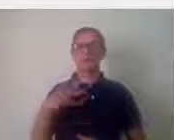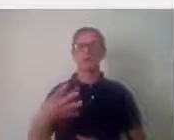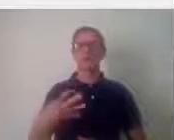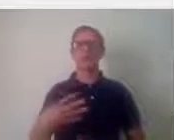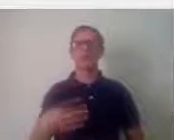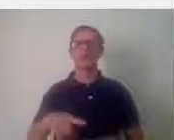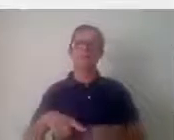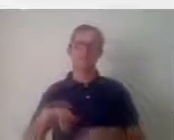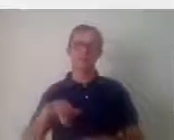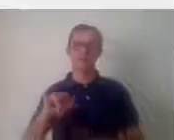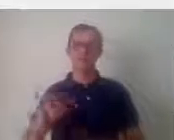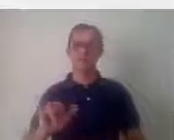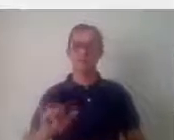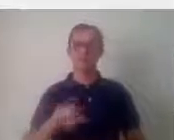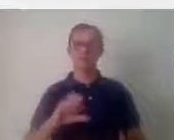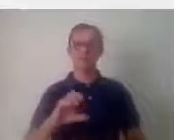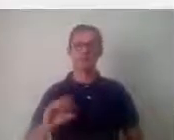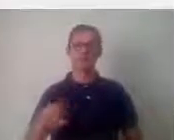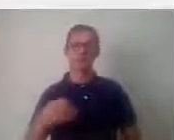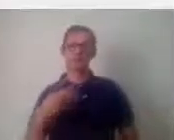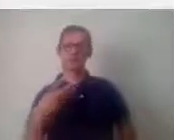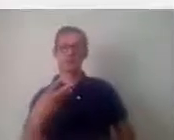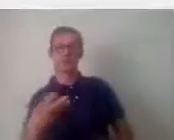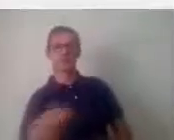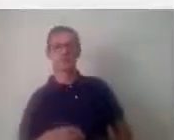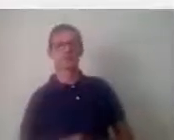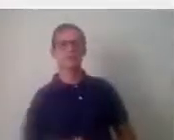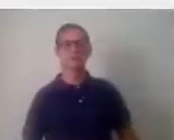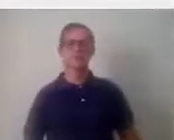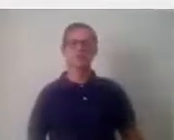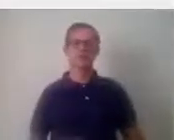E em y, de 0 a 3.